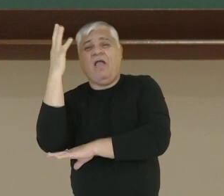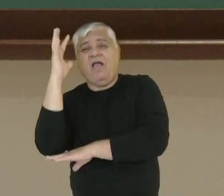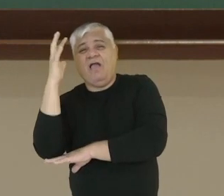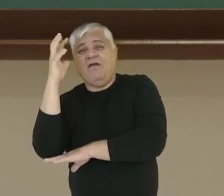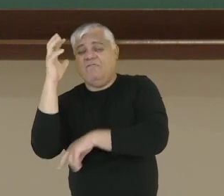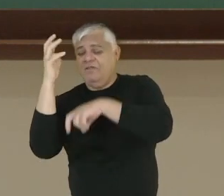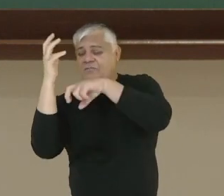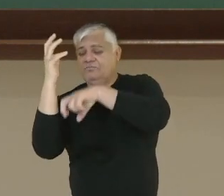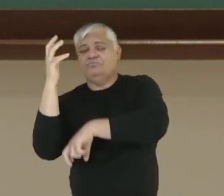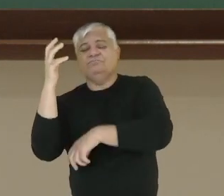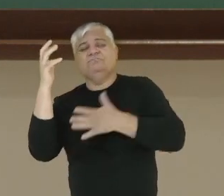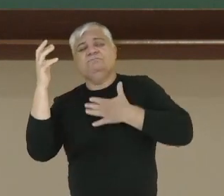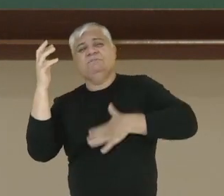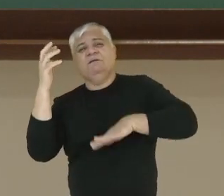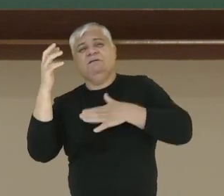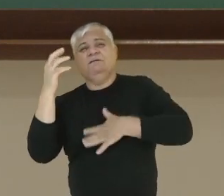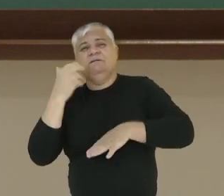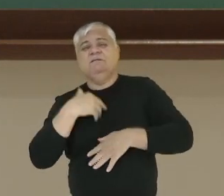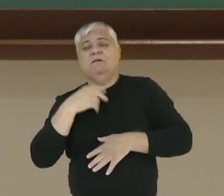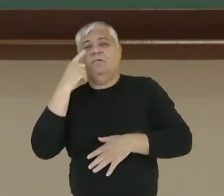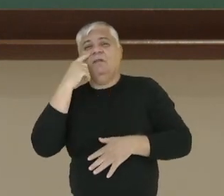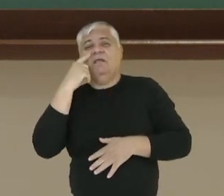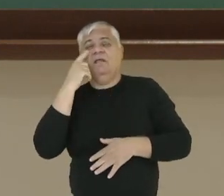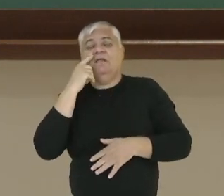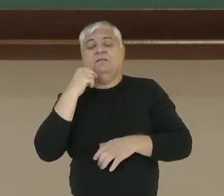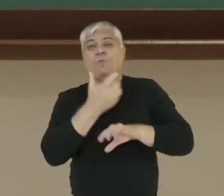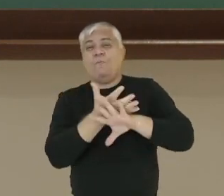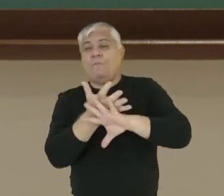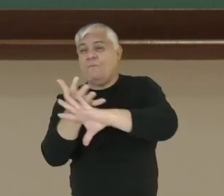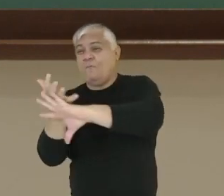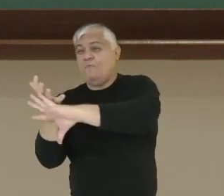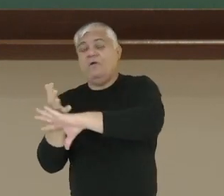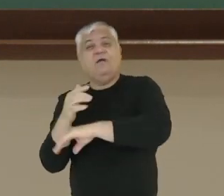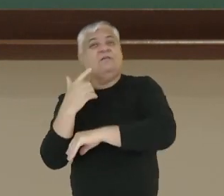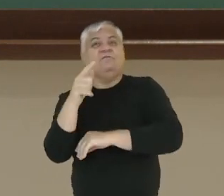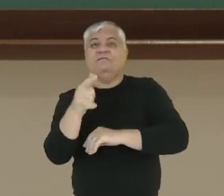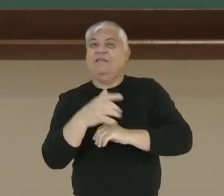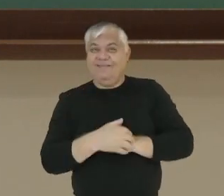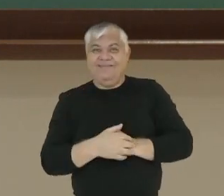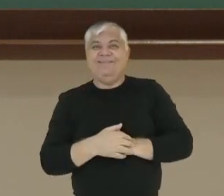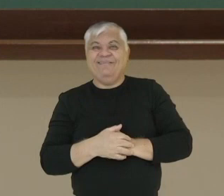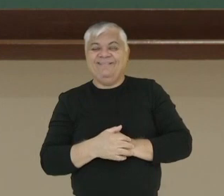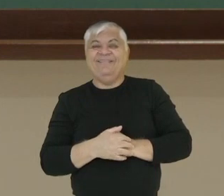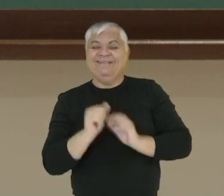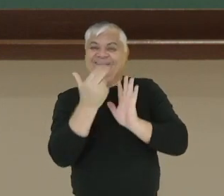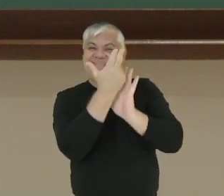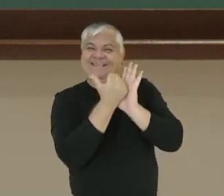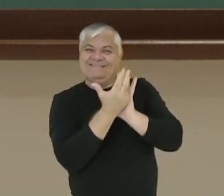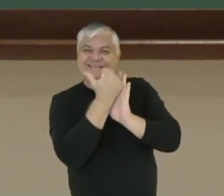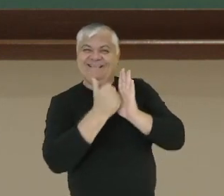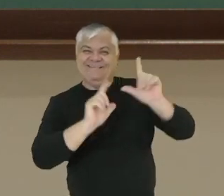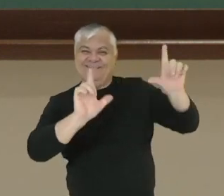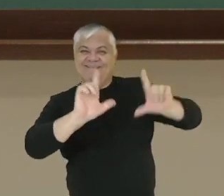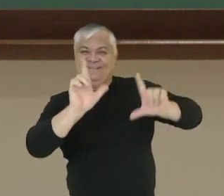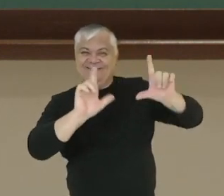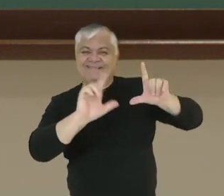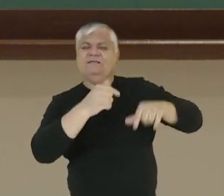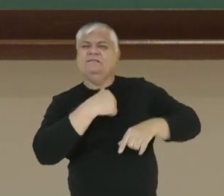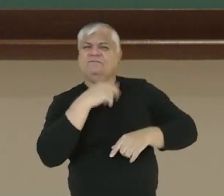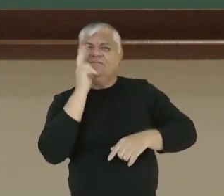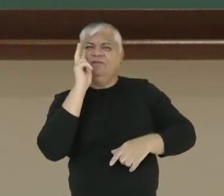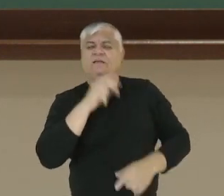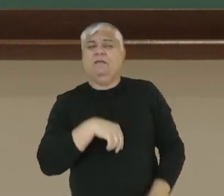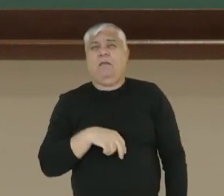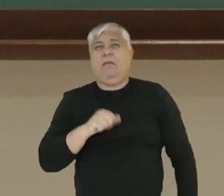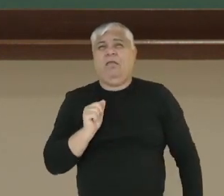eles acabam enxergando isso no deserto. Aparece isso muito nos desenhos animados, né? Quando a personagem está andando no